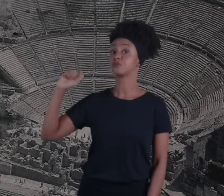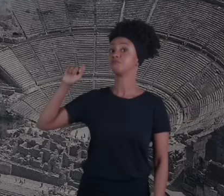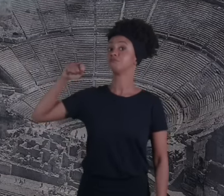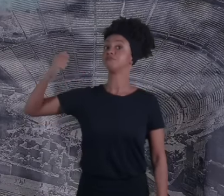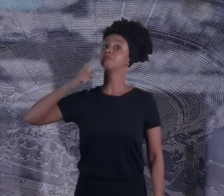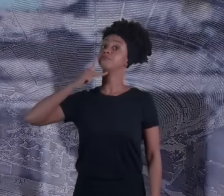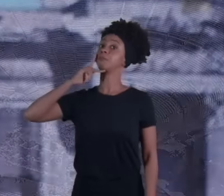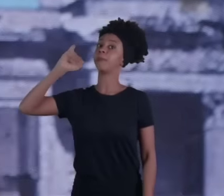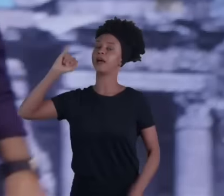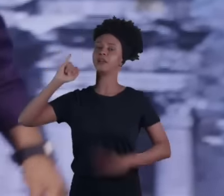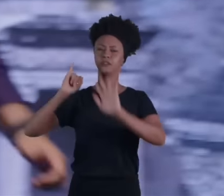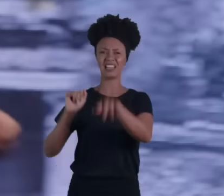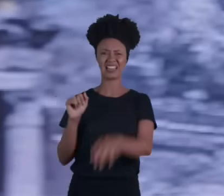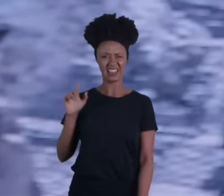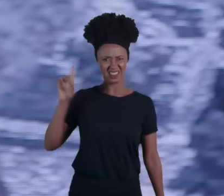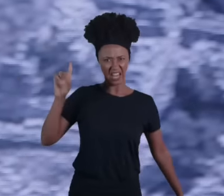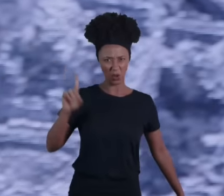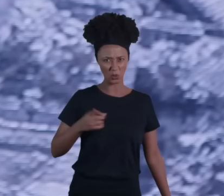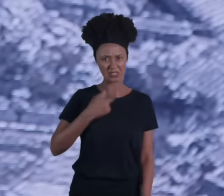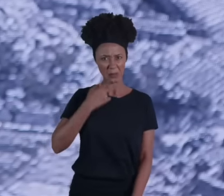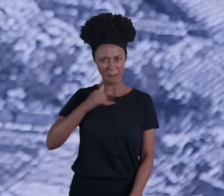Querido, Deus não é padrasto.